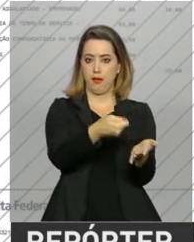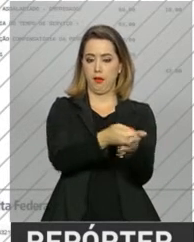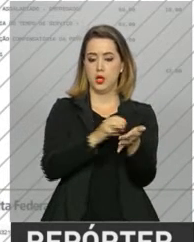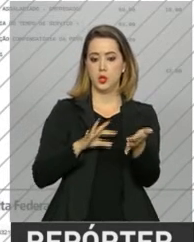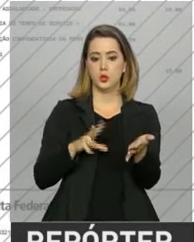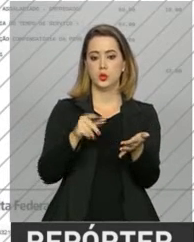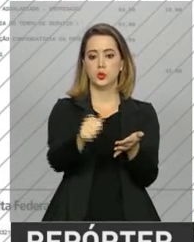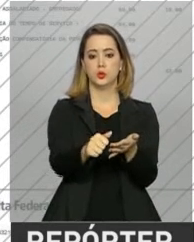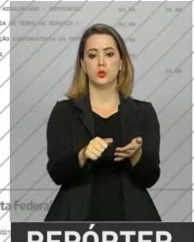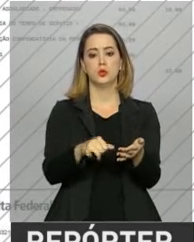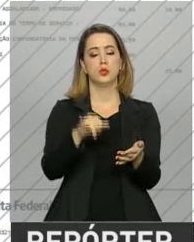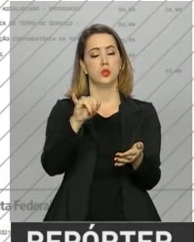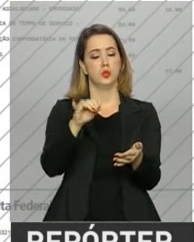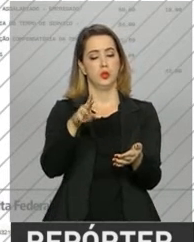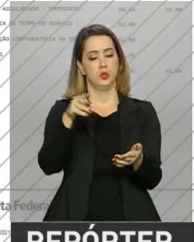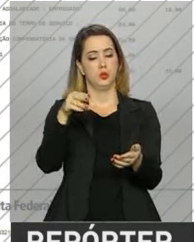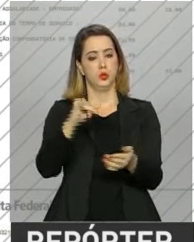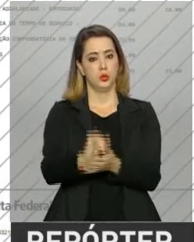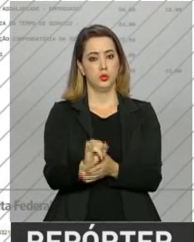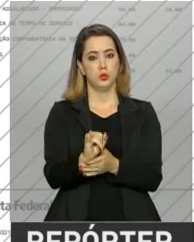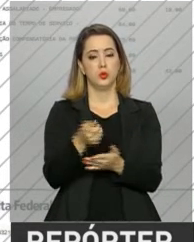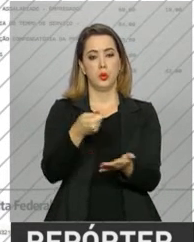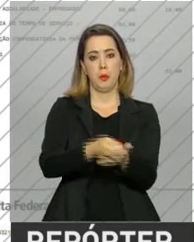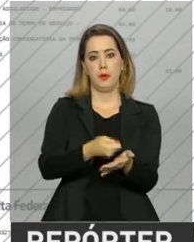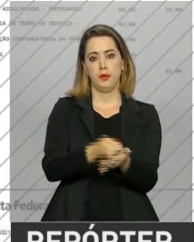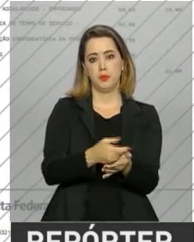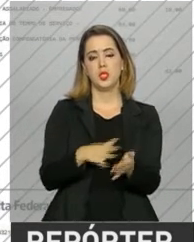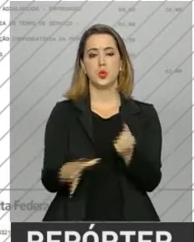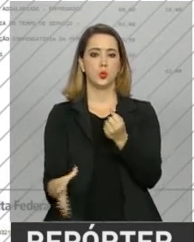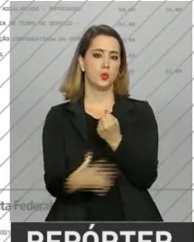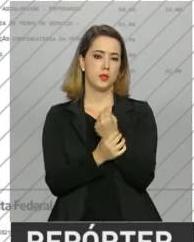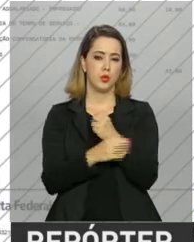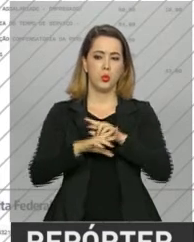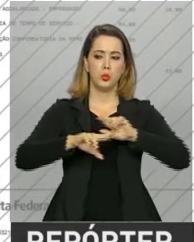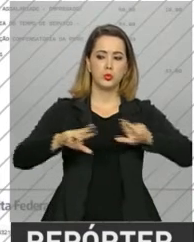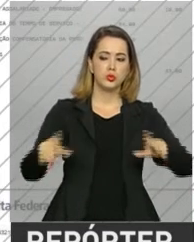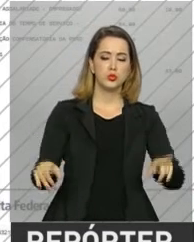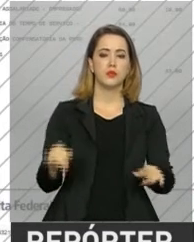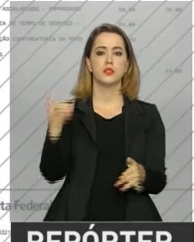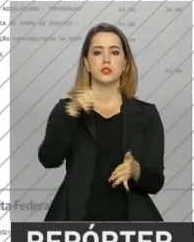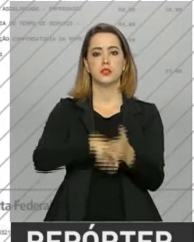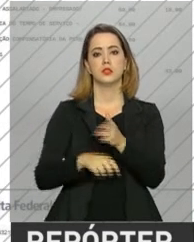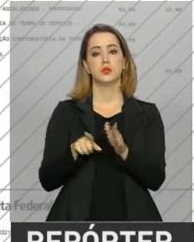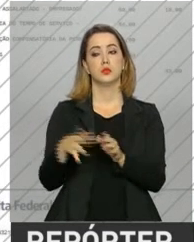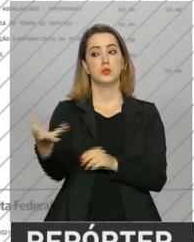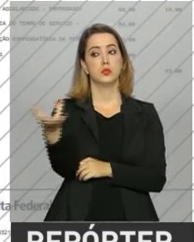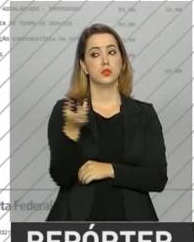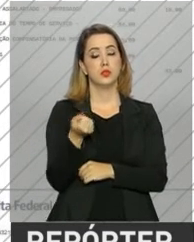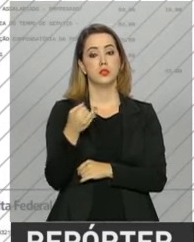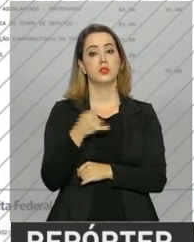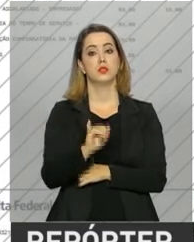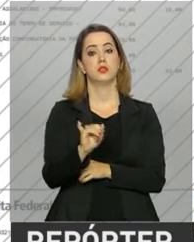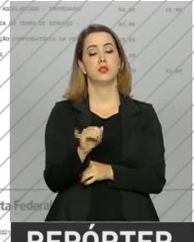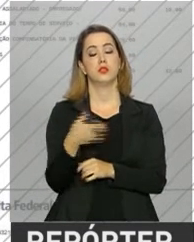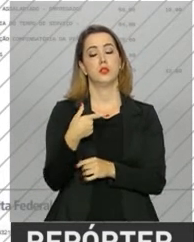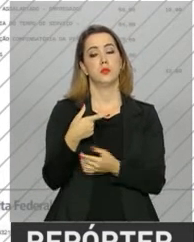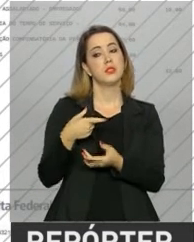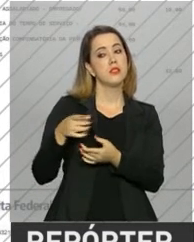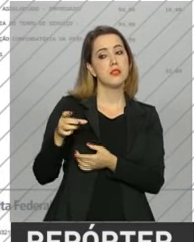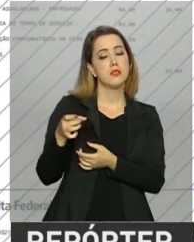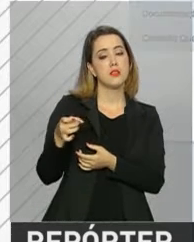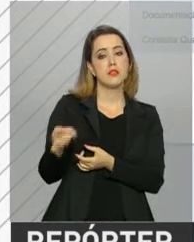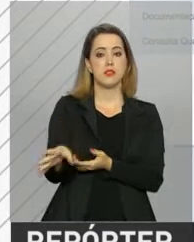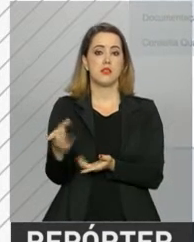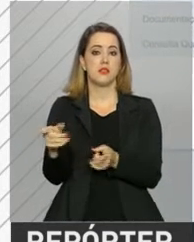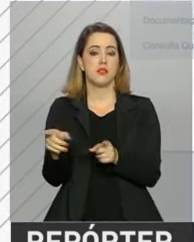mensal indenizatório, que funciona como um seguro e será recebido pelo empregado em caso de dispensa sem justa